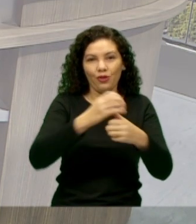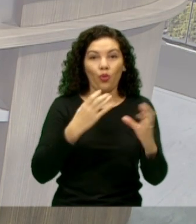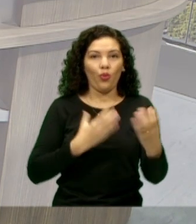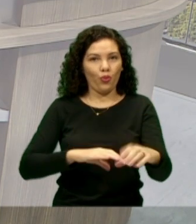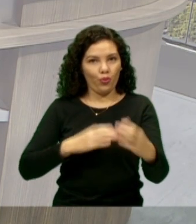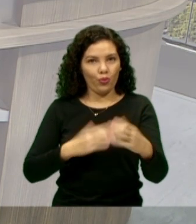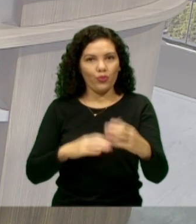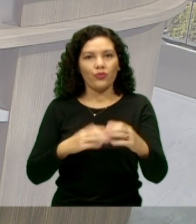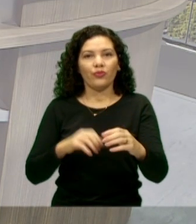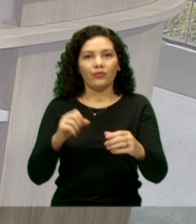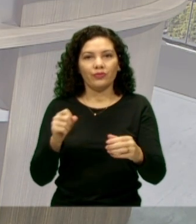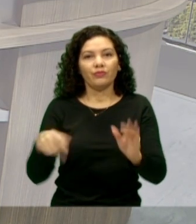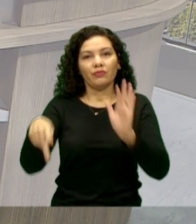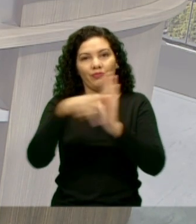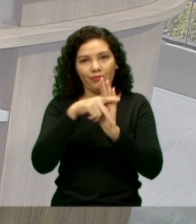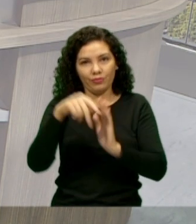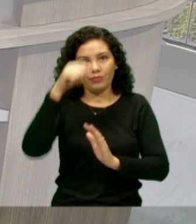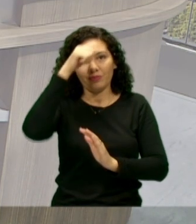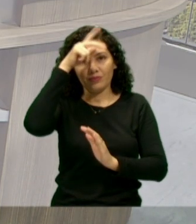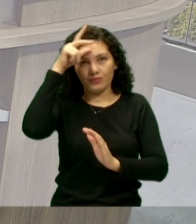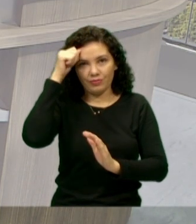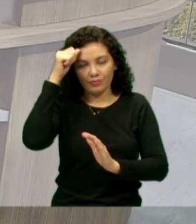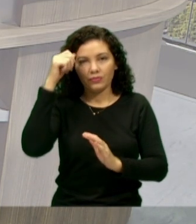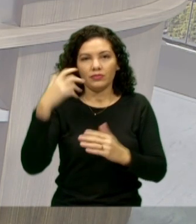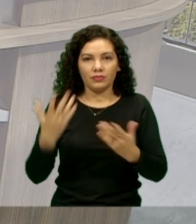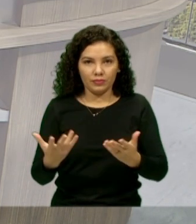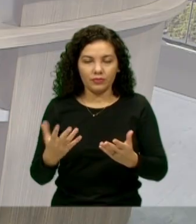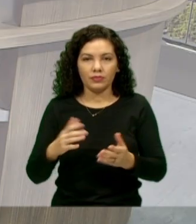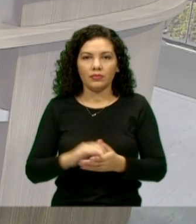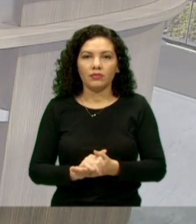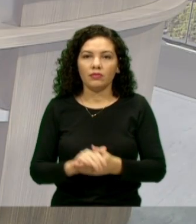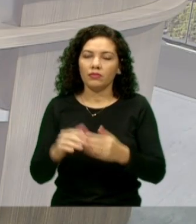substituídos por, daí sim, já pessoal efetivo.